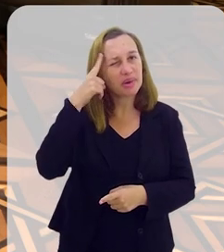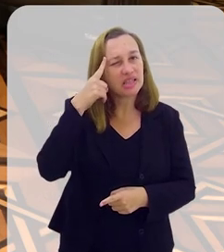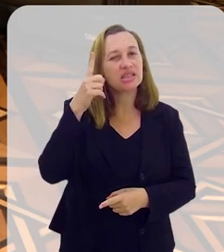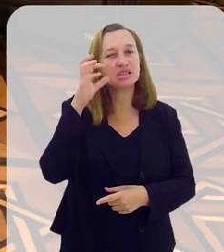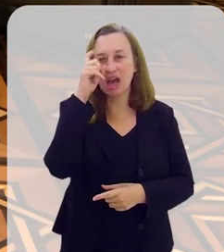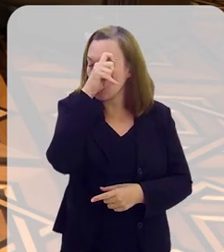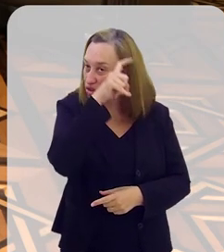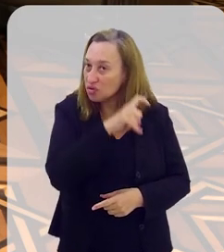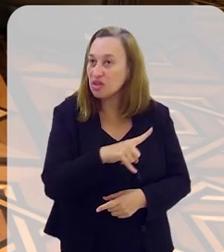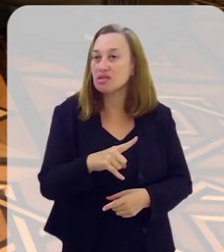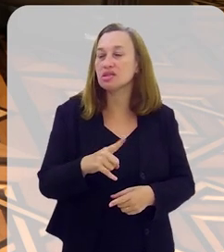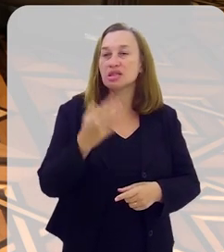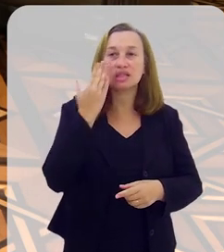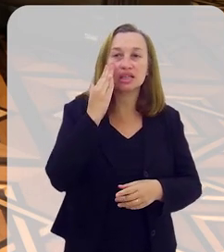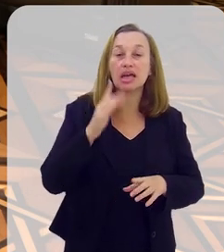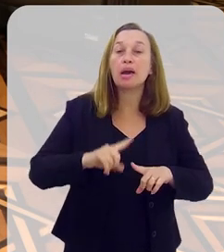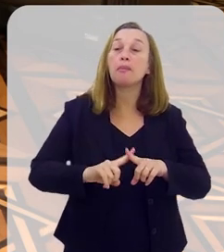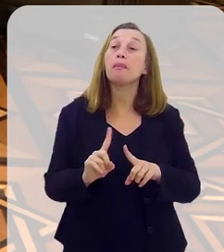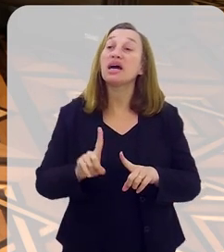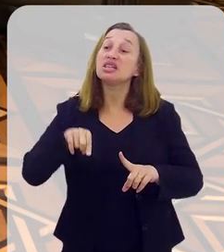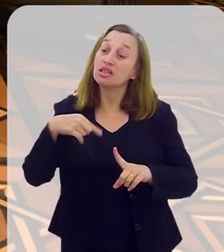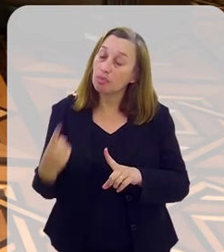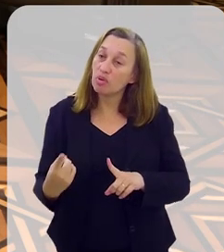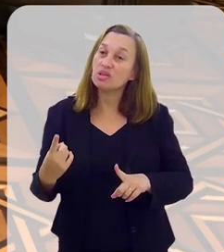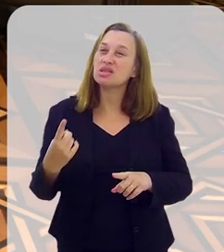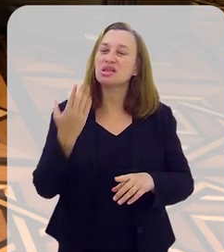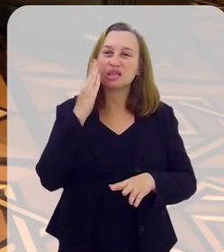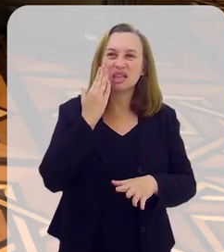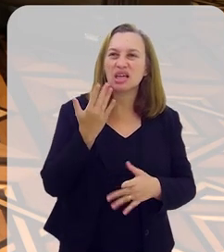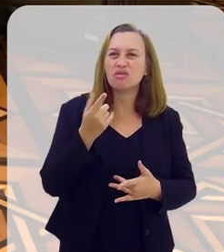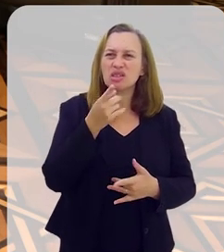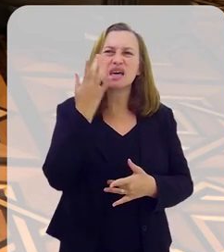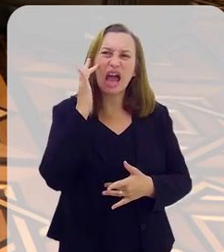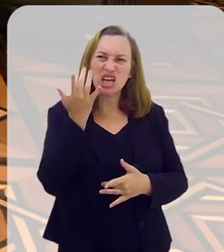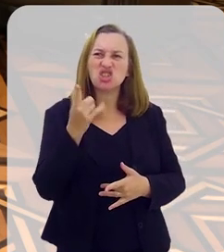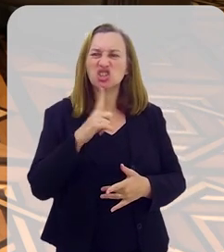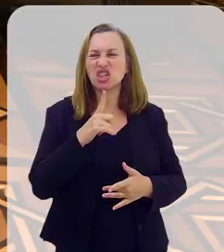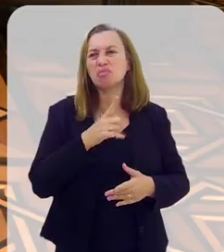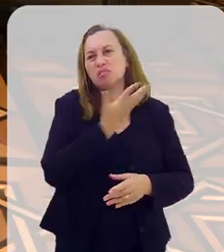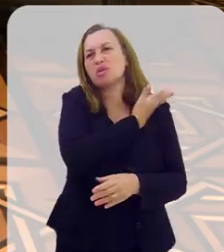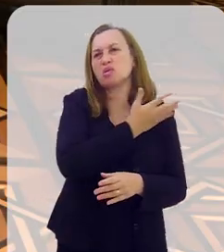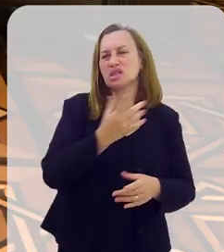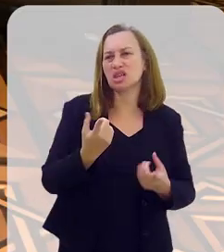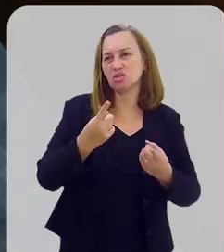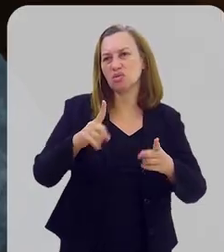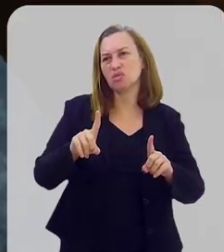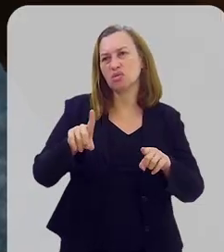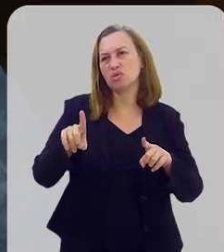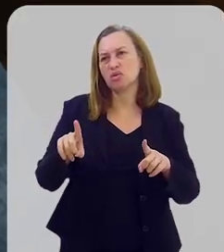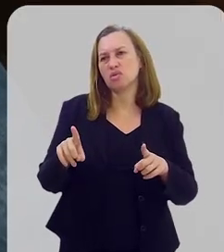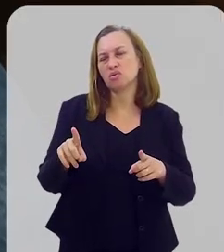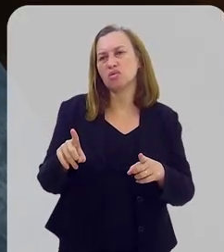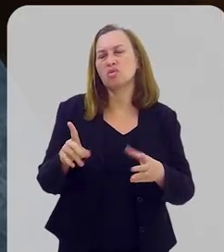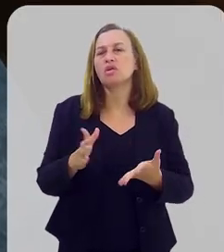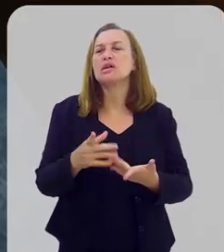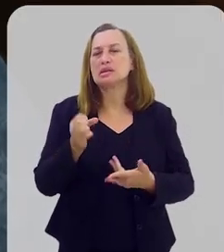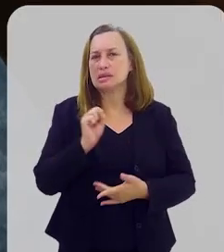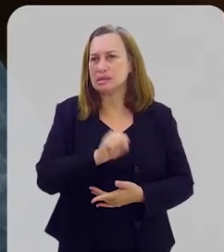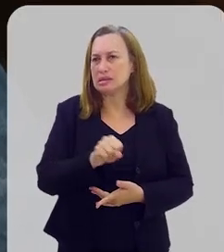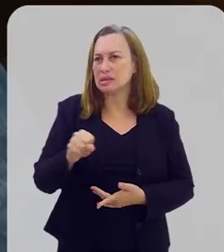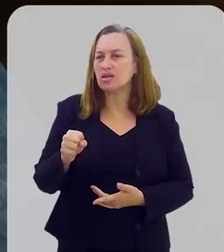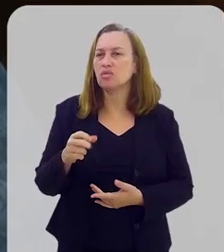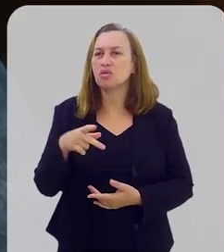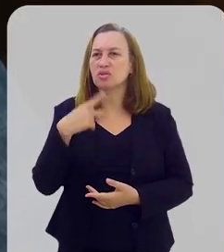ruim para entender qual é o processo mais tarde ele vai entender tu acha que tem muito preconceito entre nós Acho sim tem